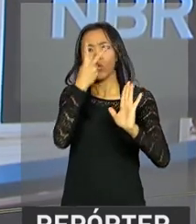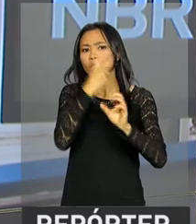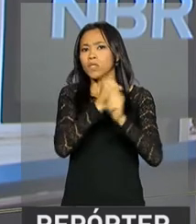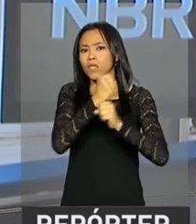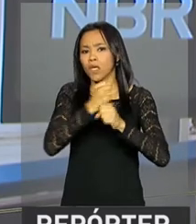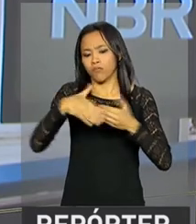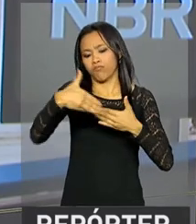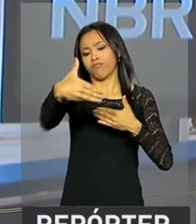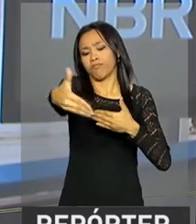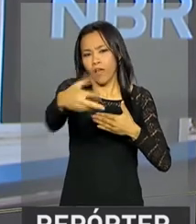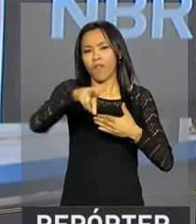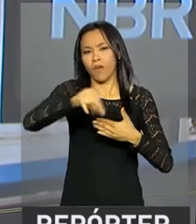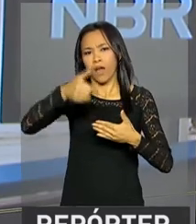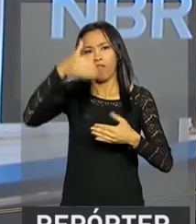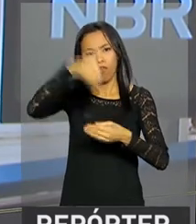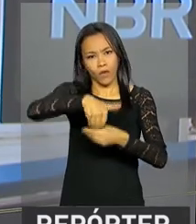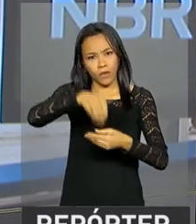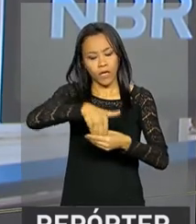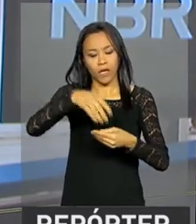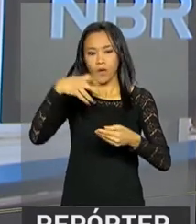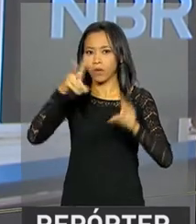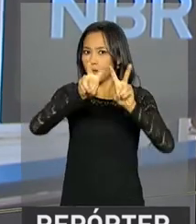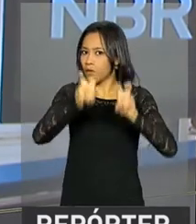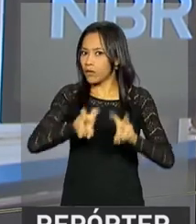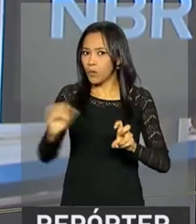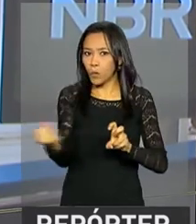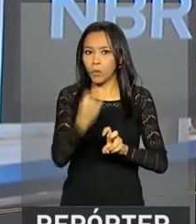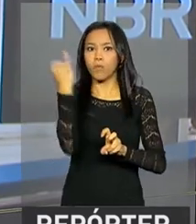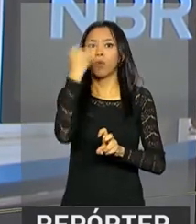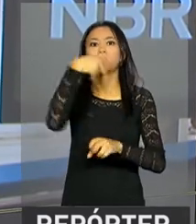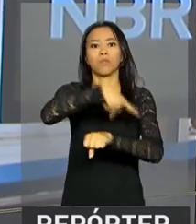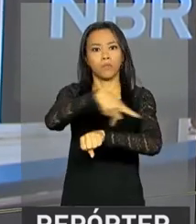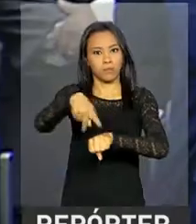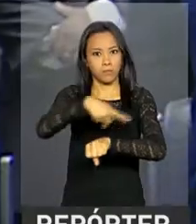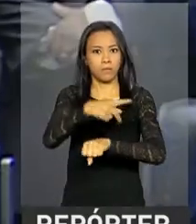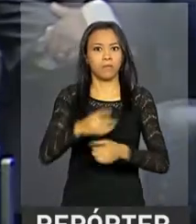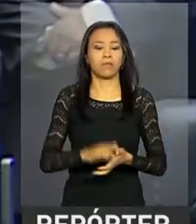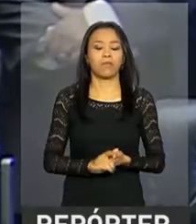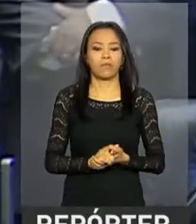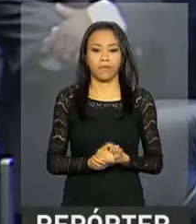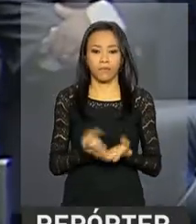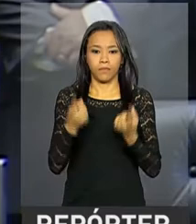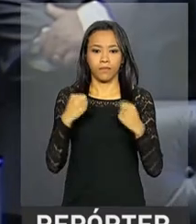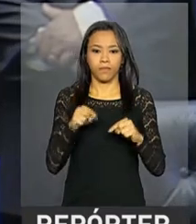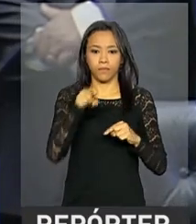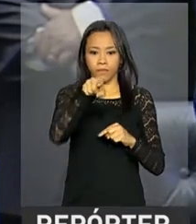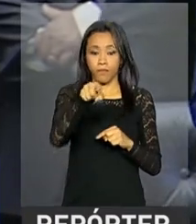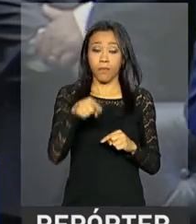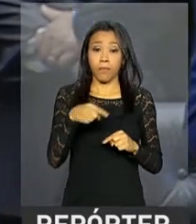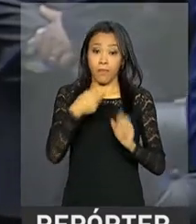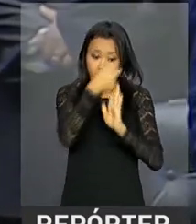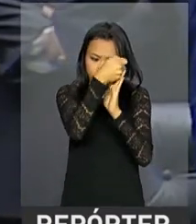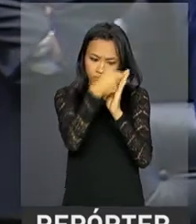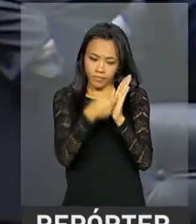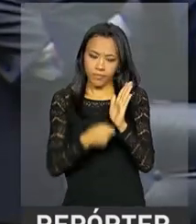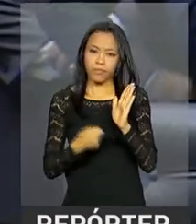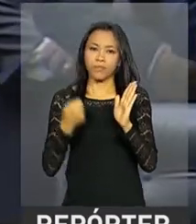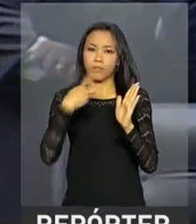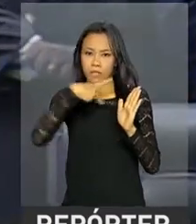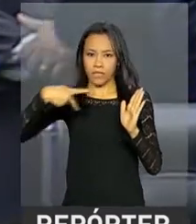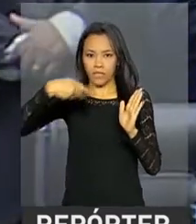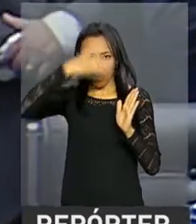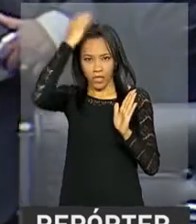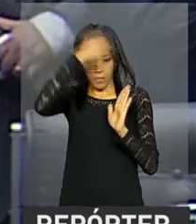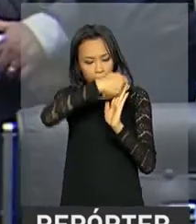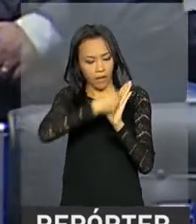a Casa deve votar reformas importantes para o país. A mensagem do presidente Michel Temer foi entregue